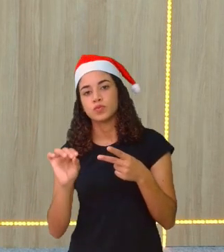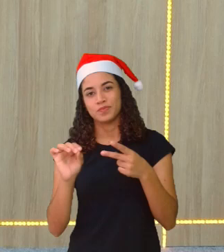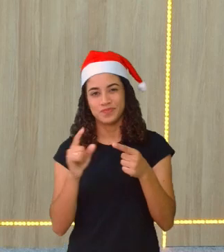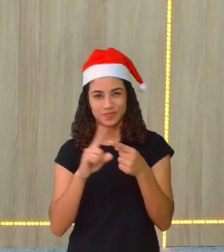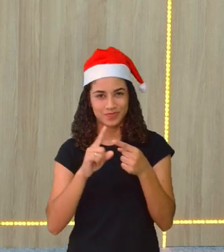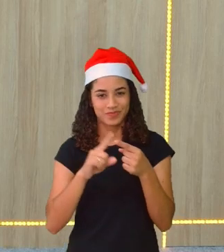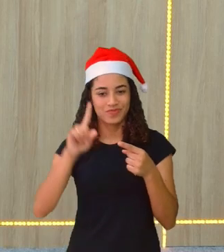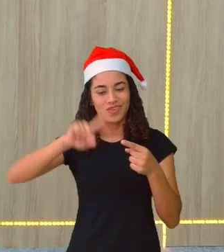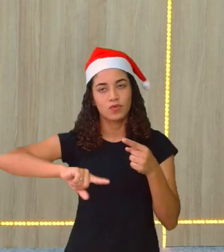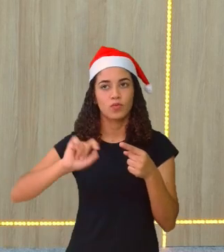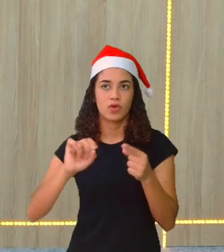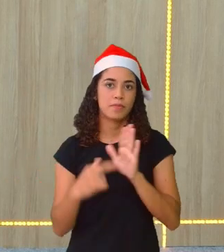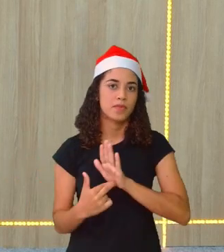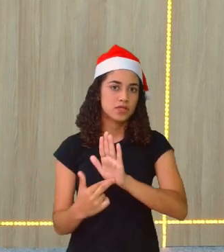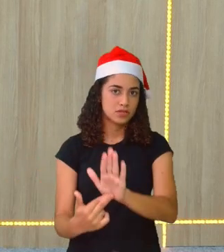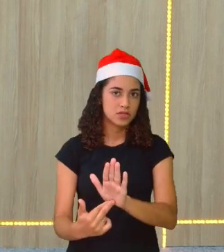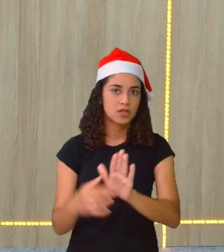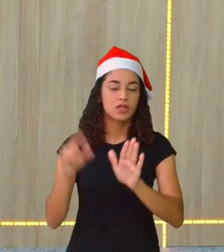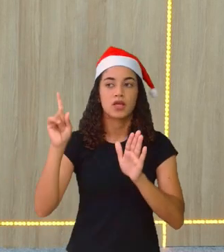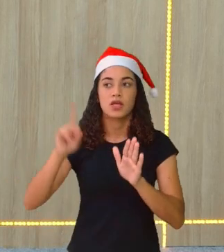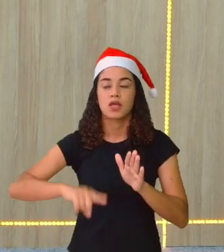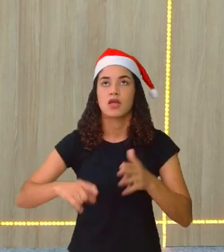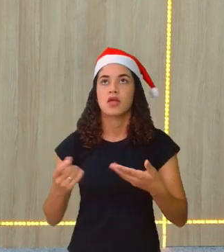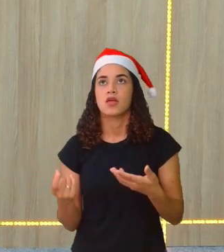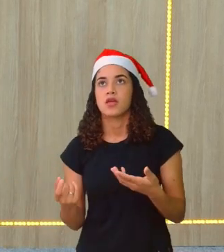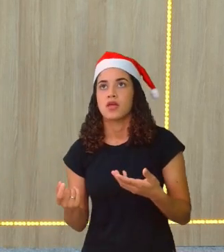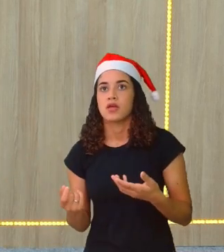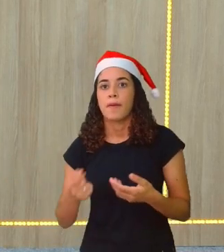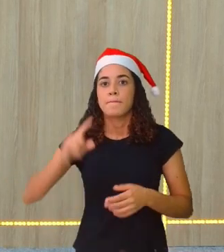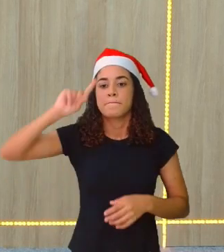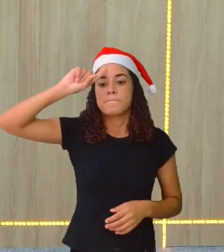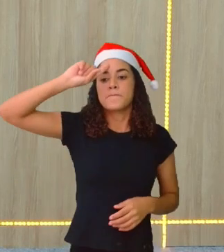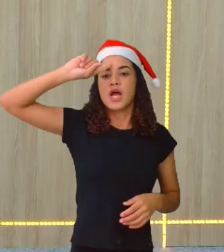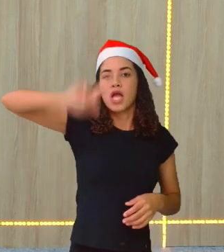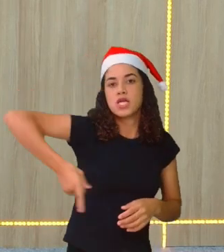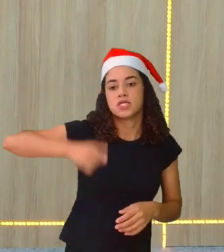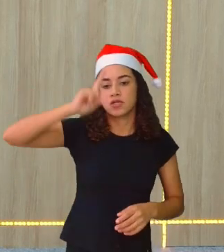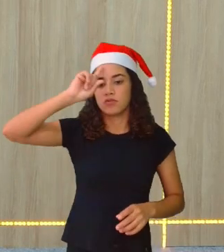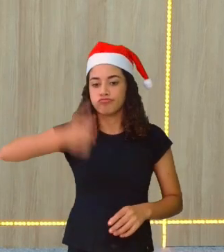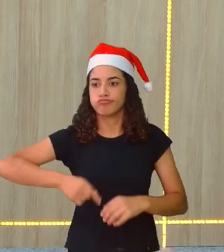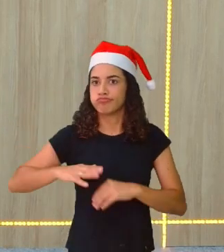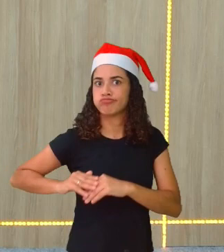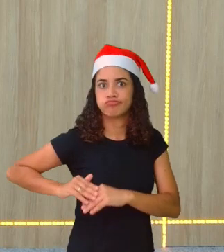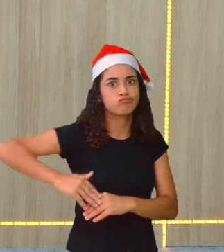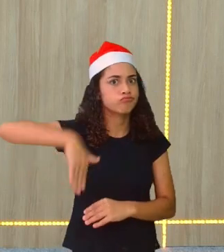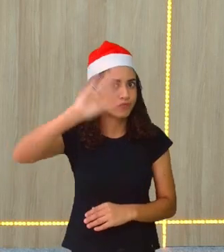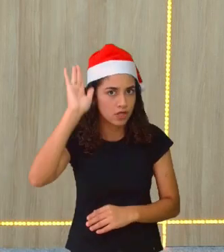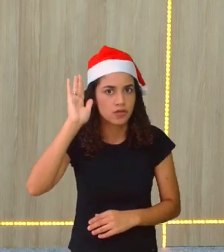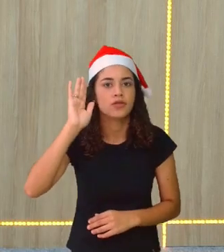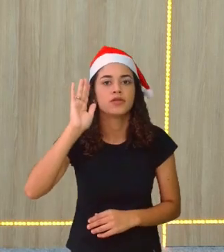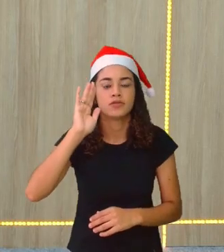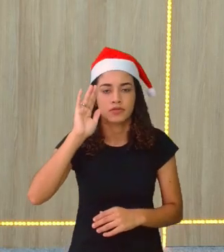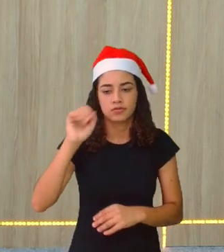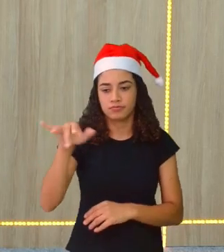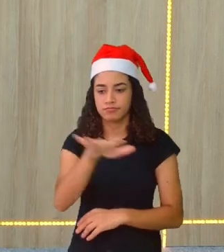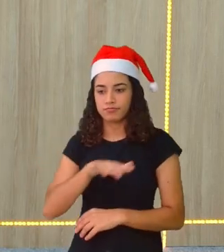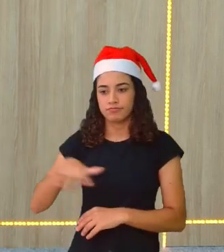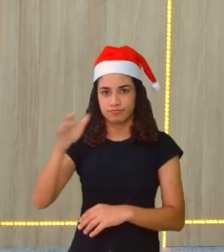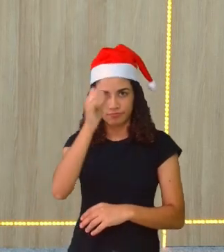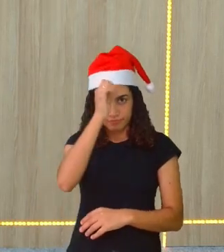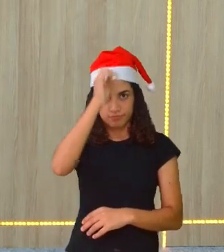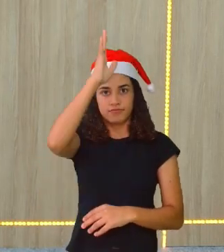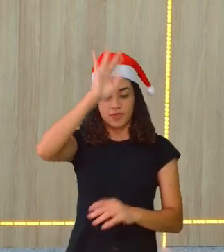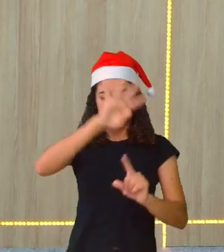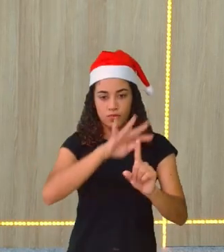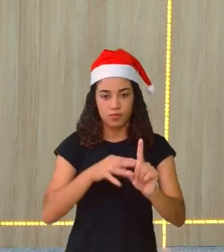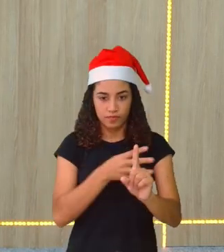que representava que ele era o grande general ali, o comandante maior das legiões romanas, né, em homenagem